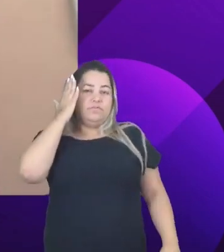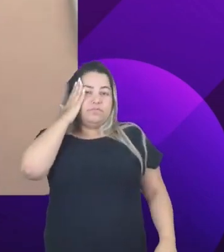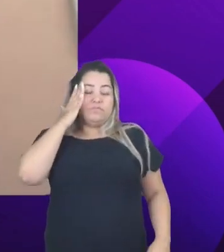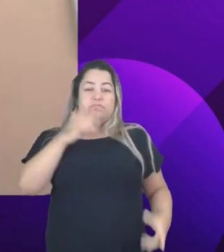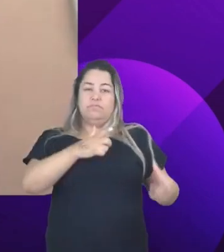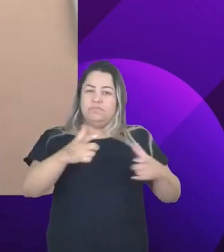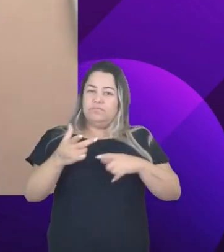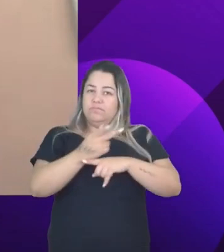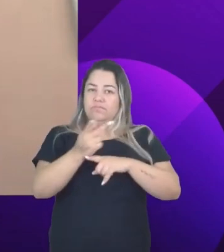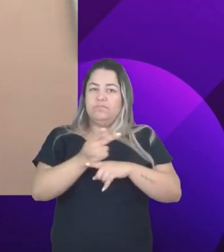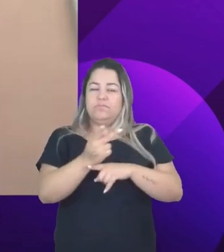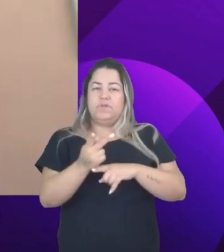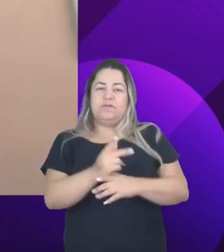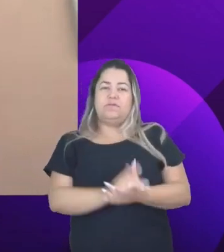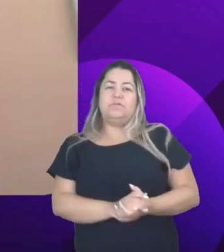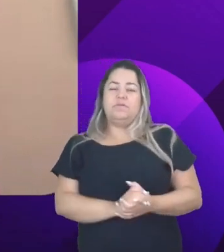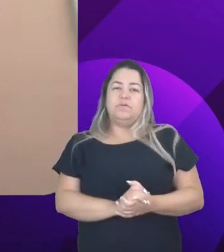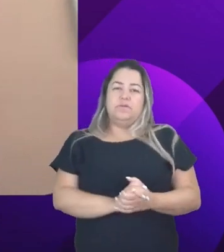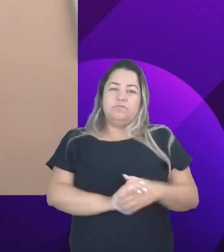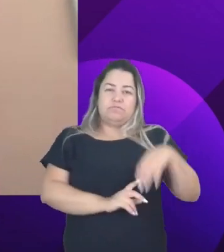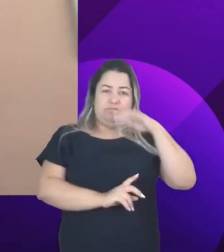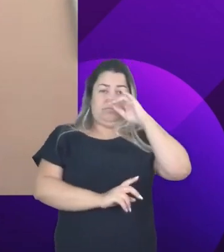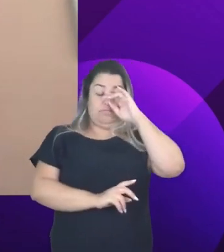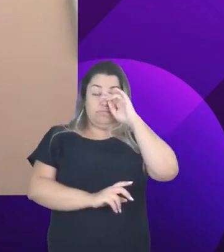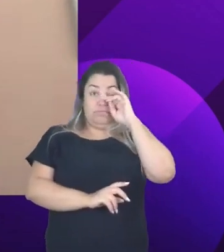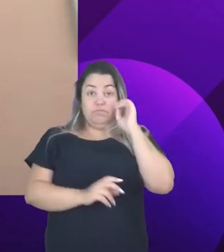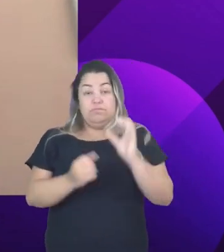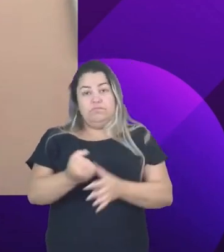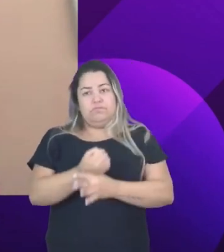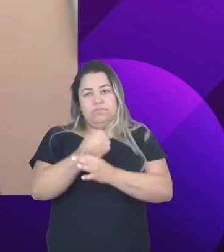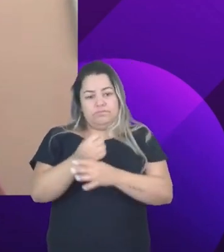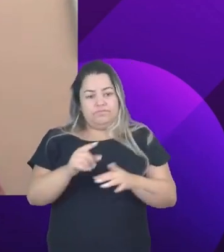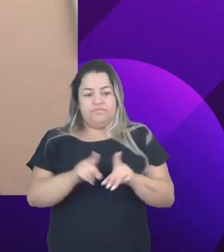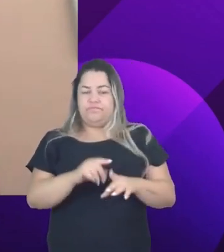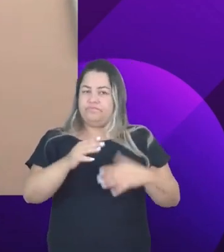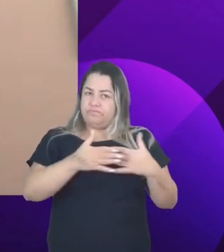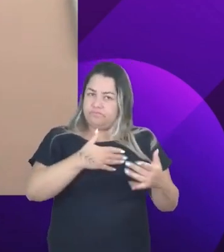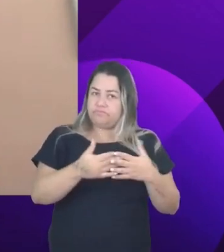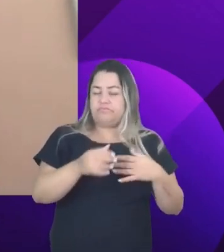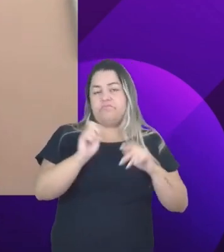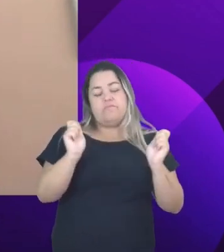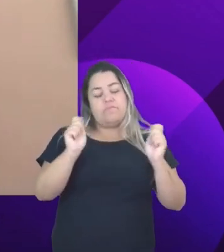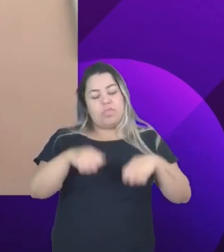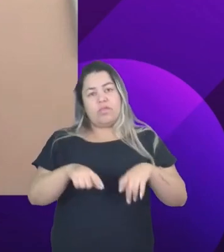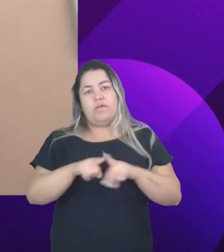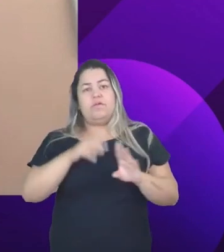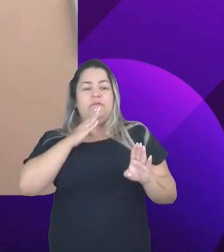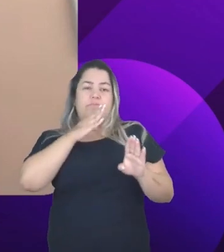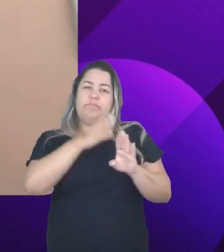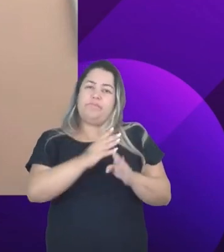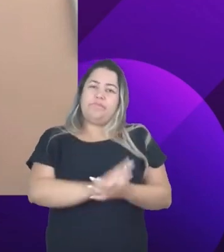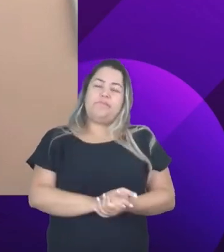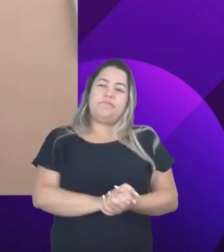onde buscar, né, o amparo de qual ela precisa,